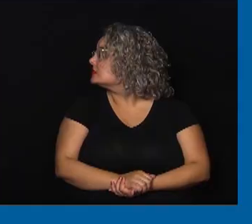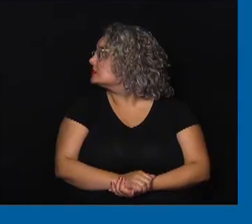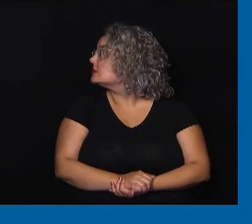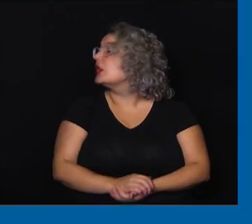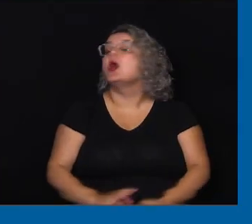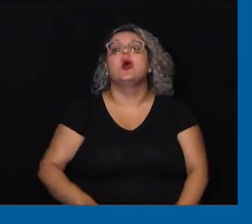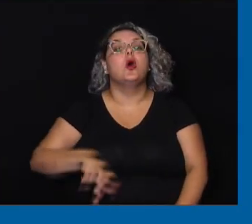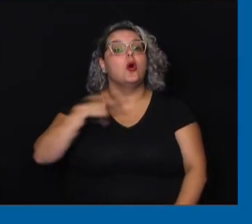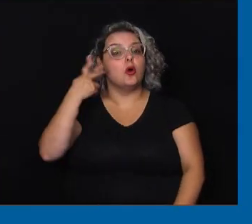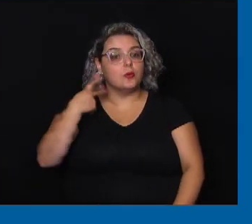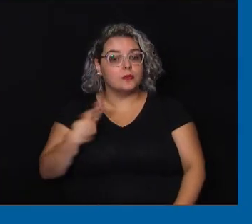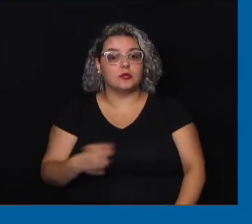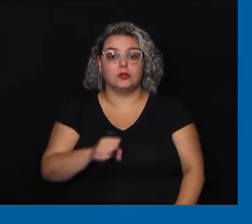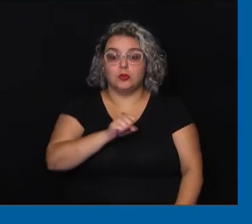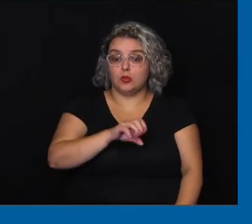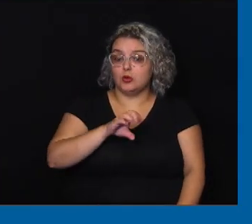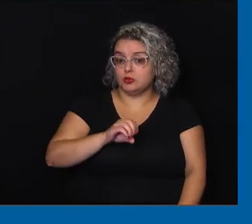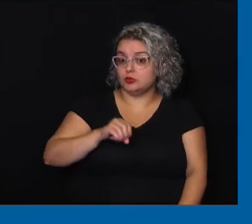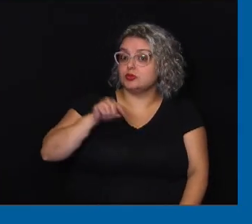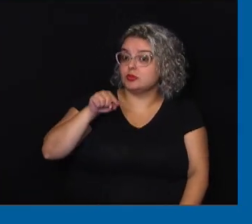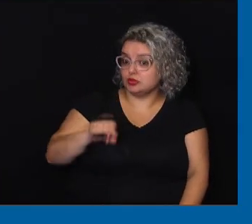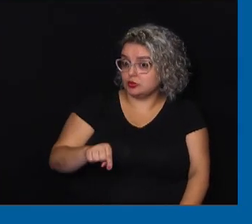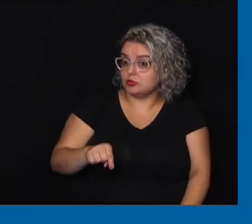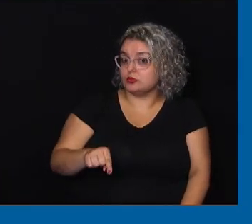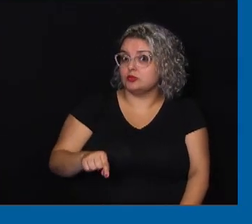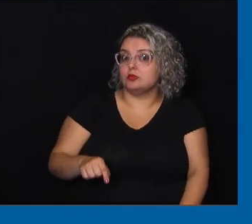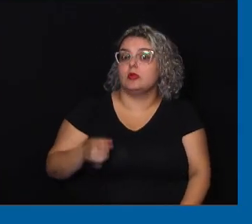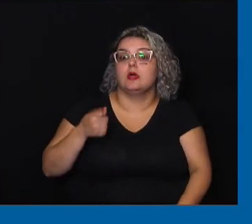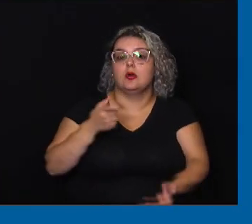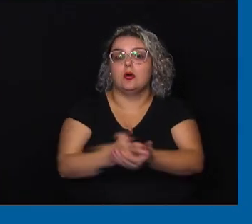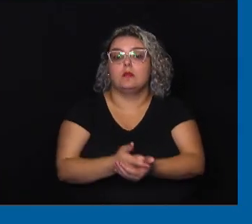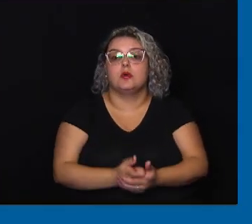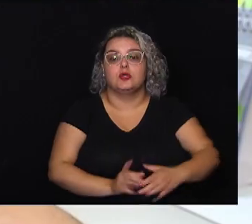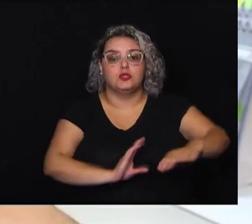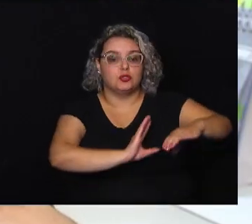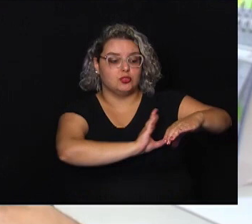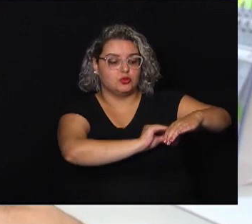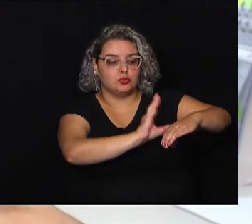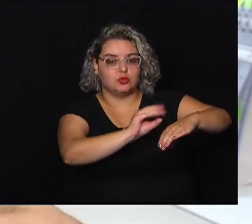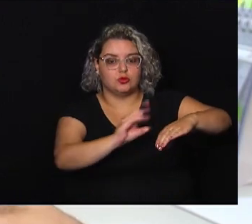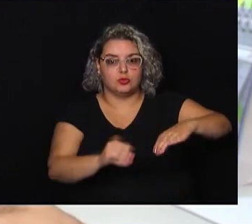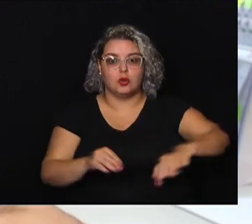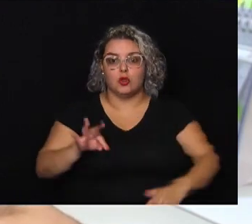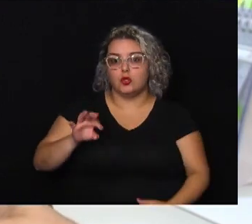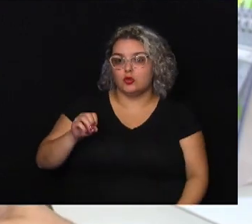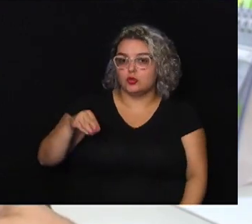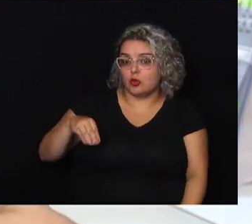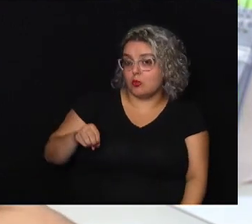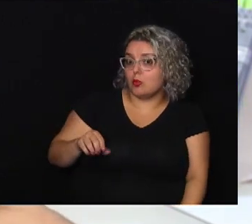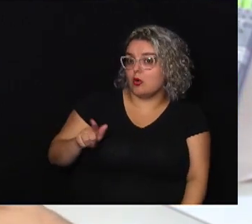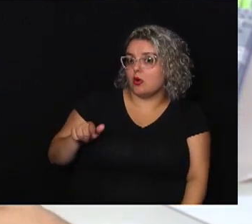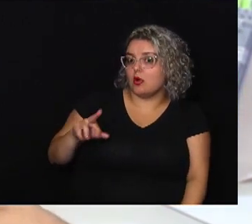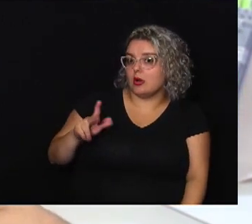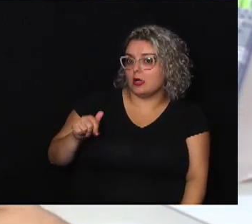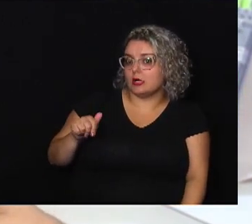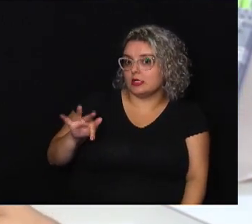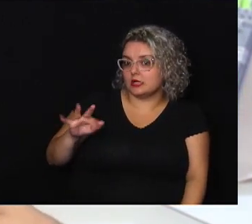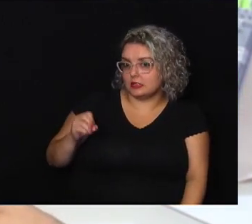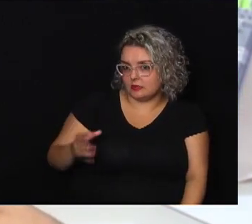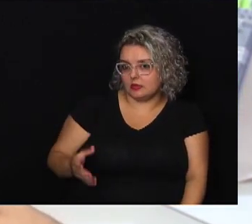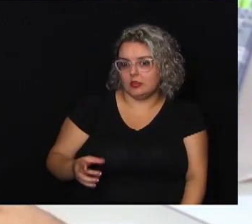parlamentar destinou R$800 mil para a compra de tomógrafo para o Hospital do Ouro Verde. O tomógrafo foi até uma coisa interessante. A doutora Cíntia